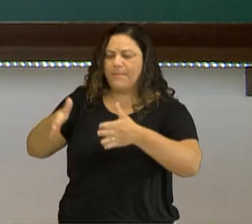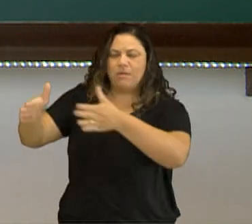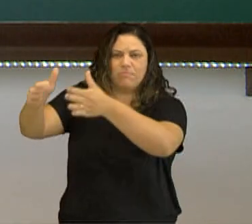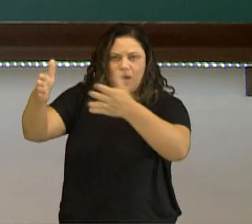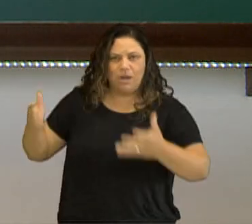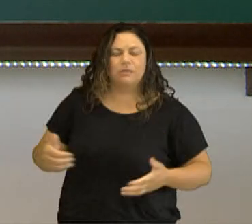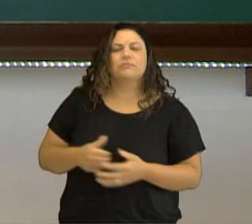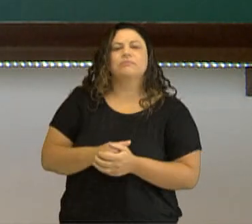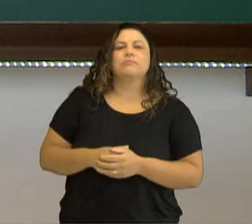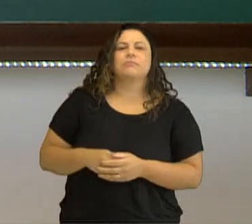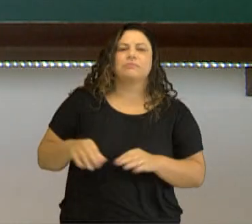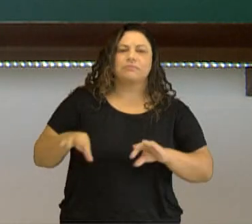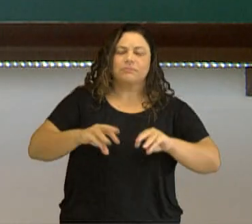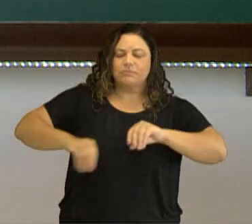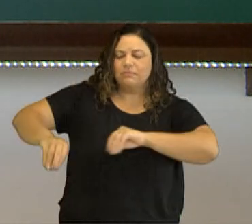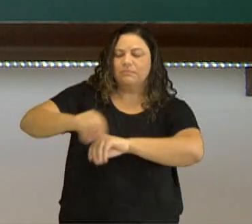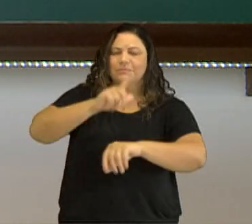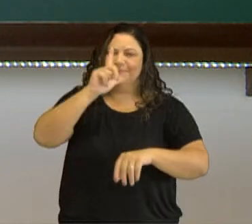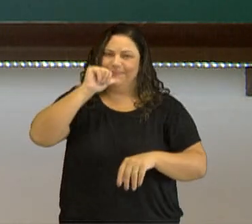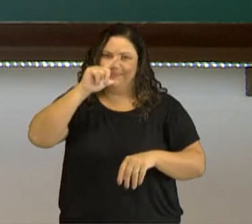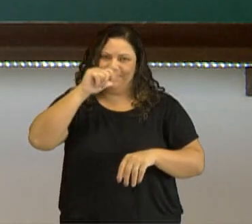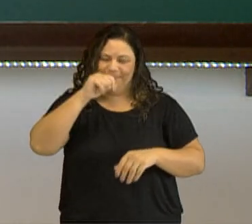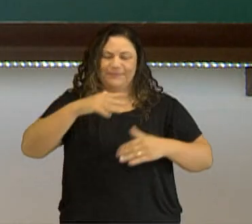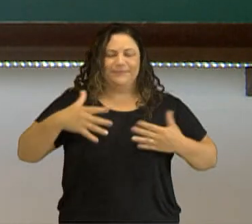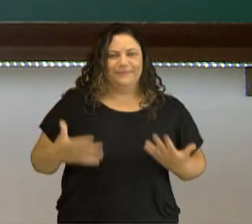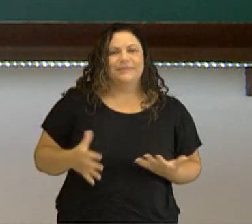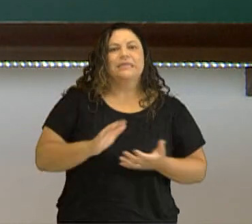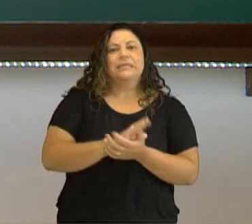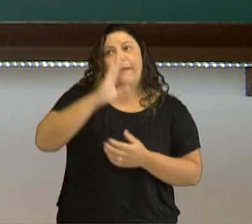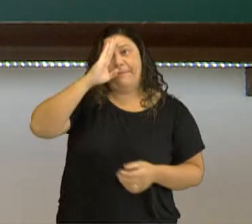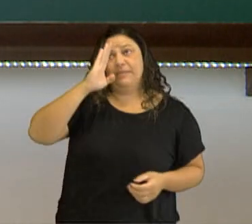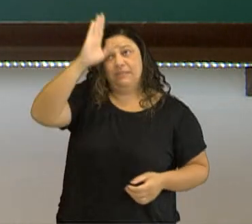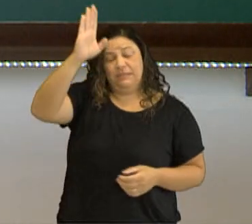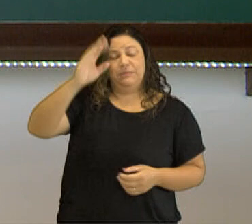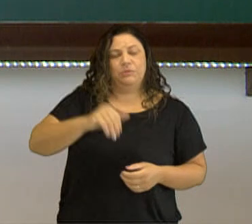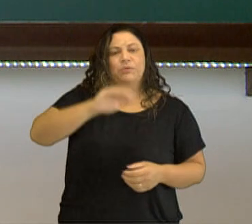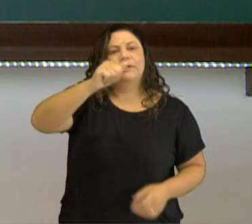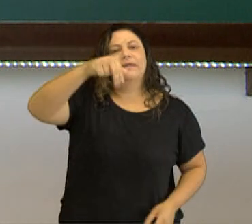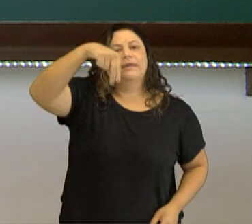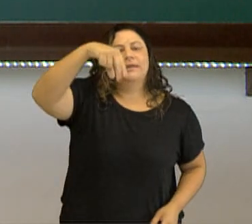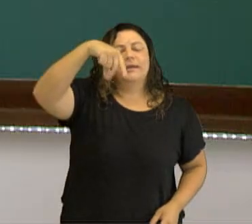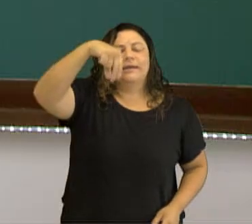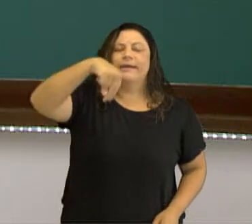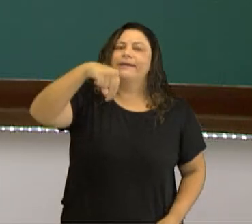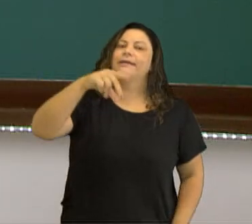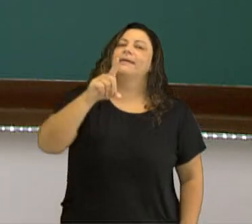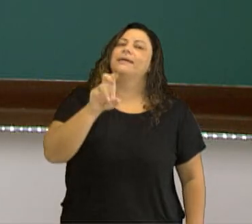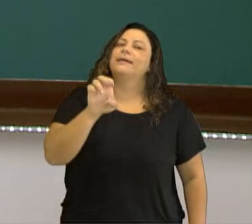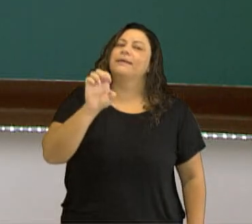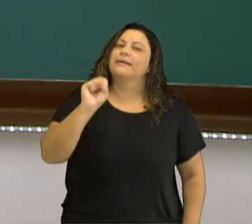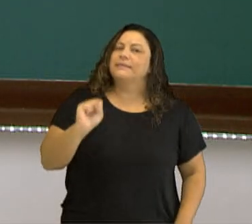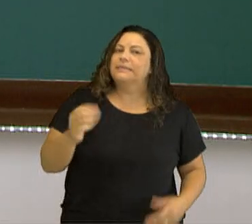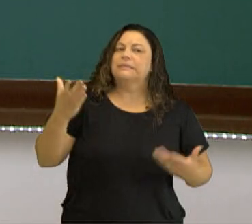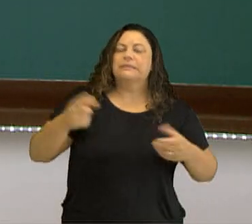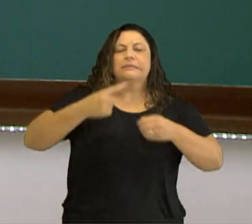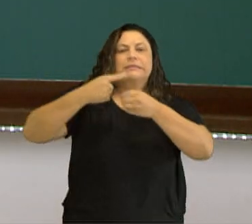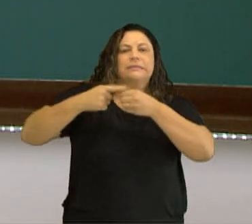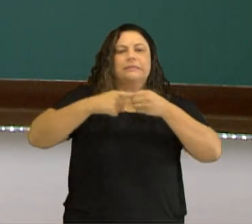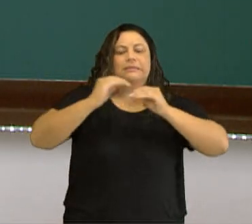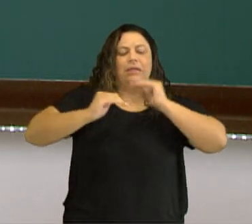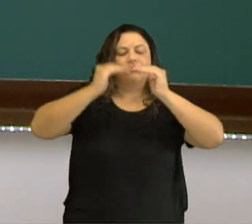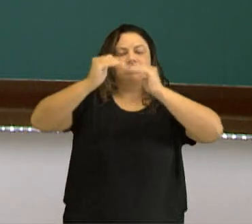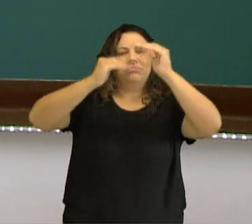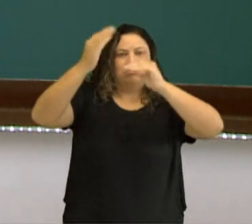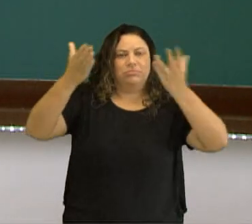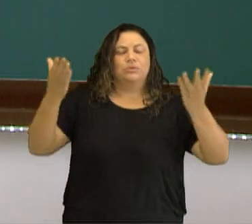de irrigação, de captação de água, né, principalmente na região dos Andes. Então nós vamos ter cidades construídas aí no topo